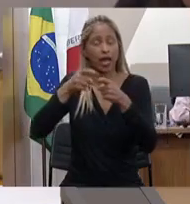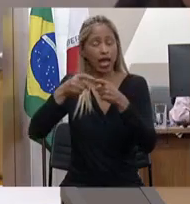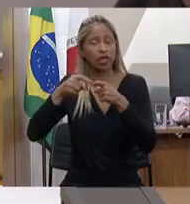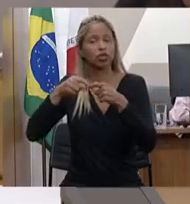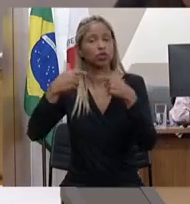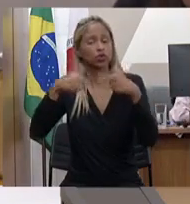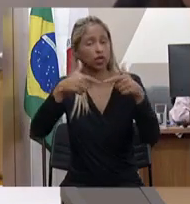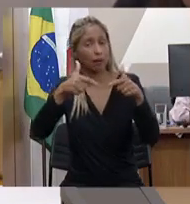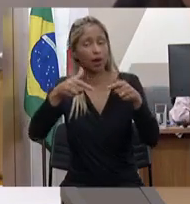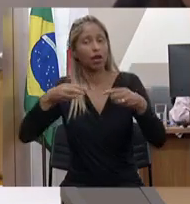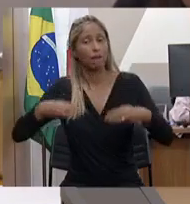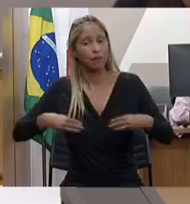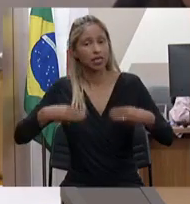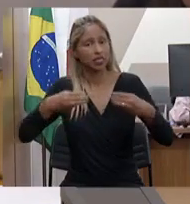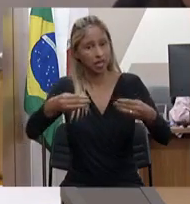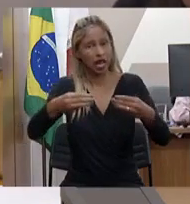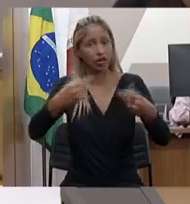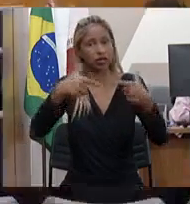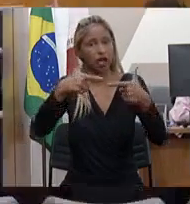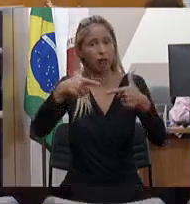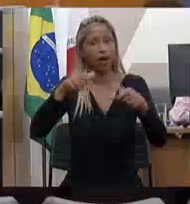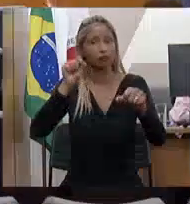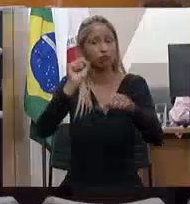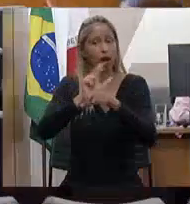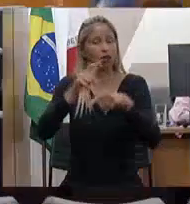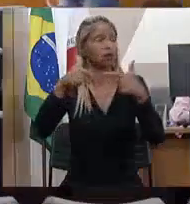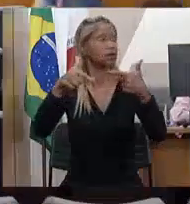do Ministério do Trabalho e Emprego